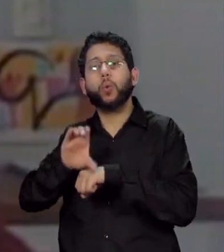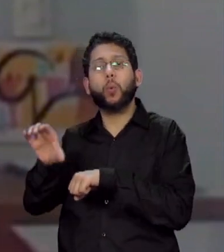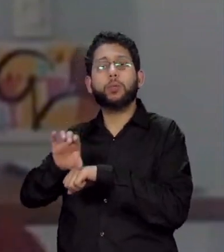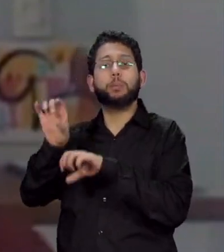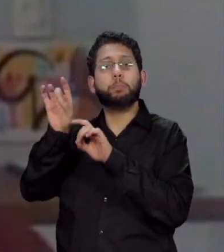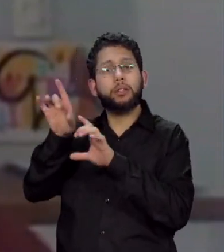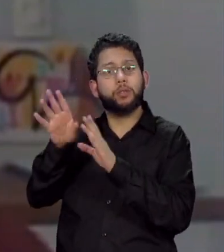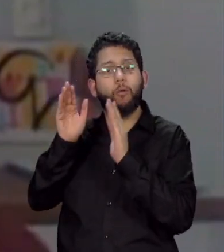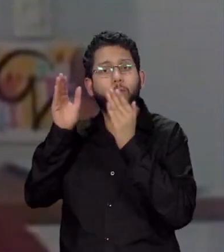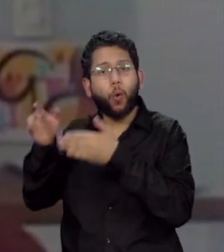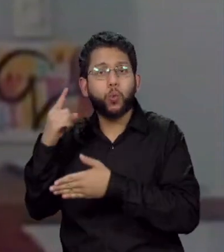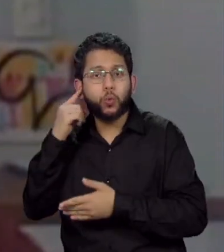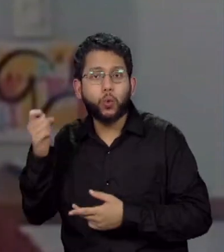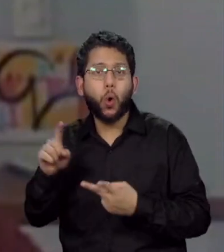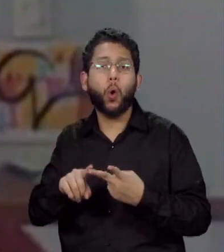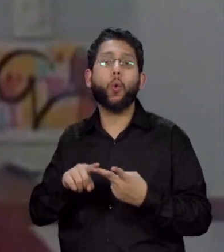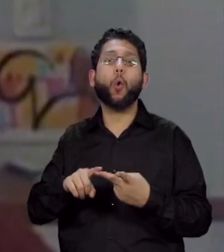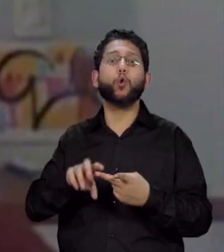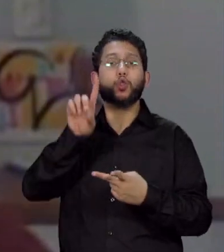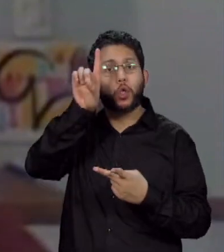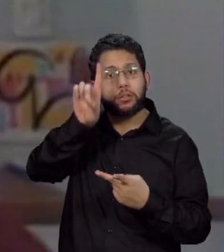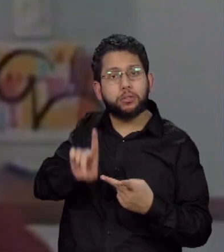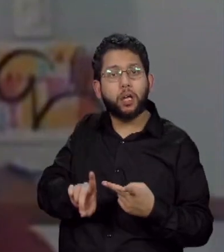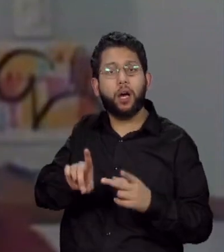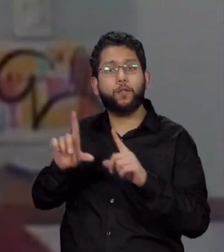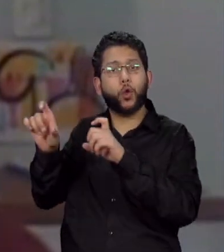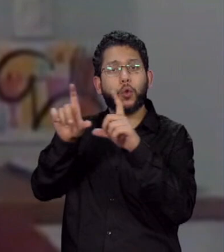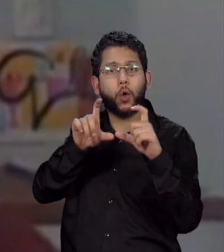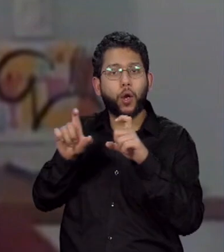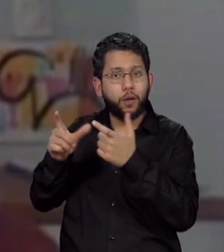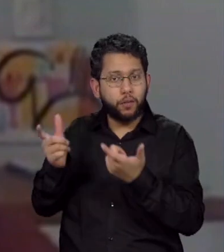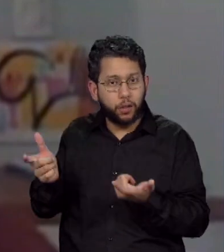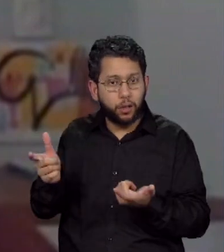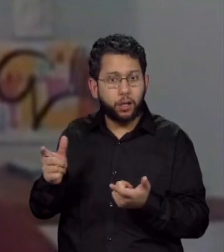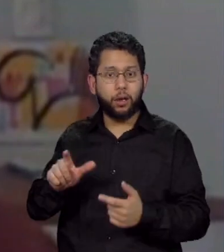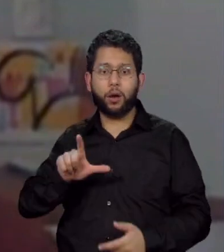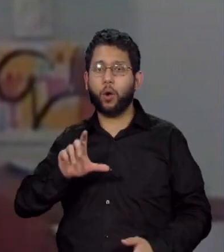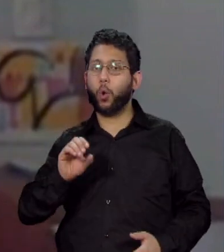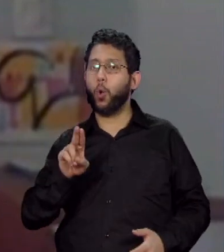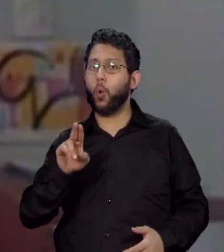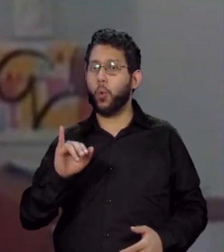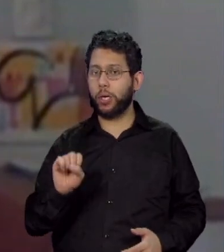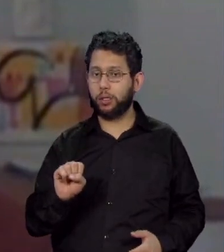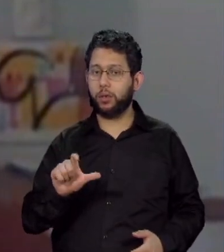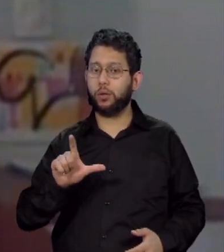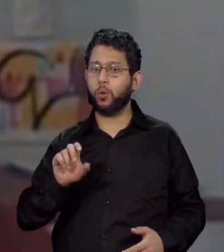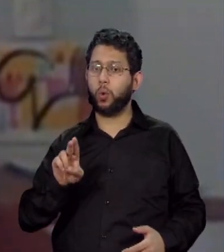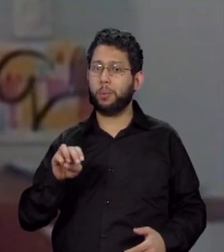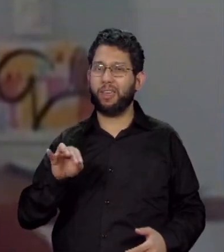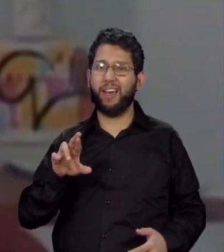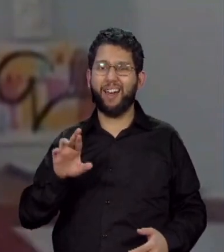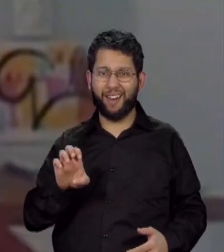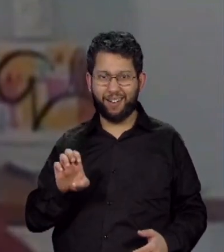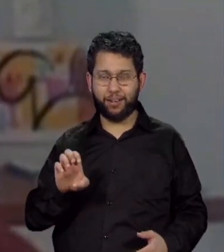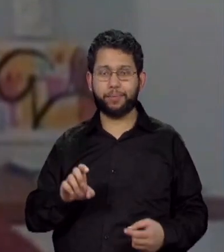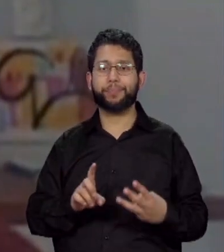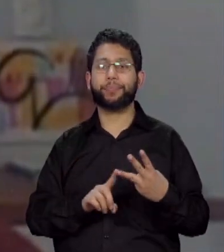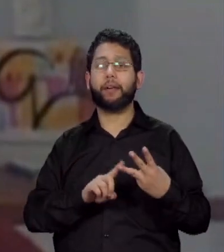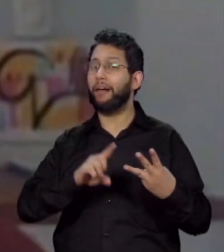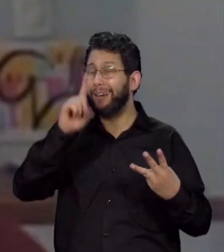em som ou em direção de fotografia na Louis Lumière. Você tem vários na